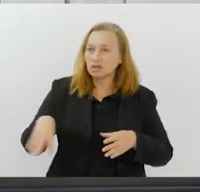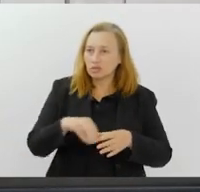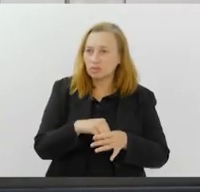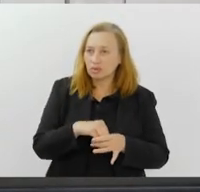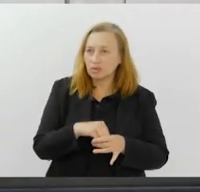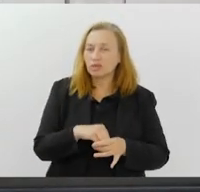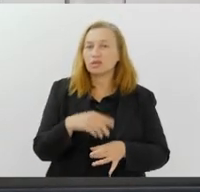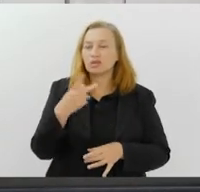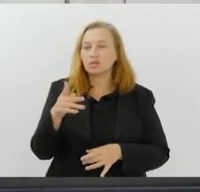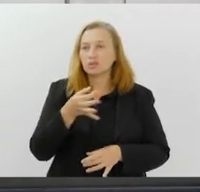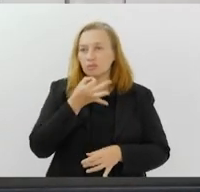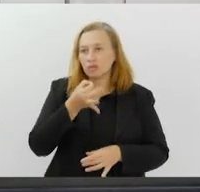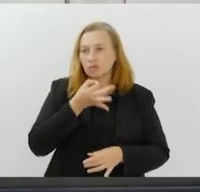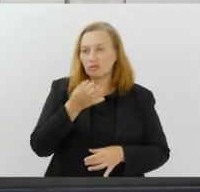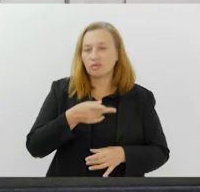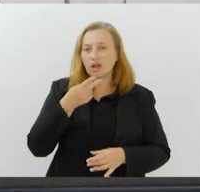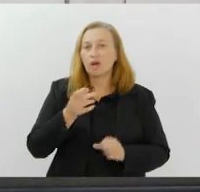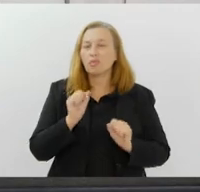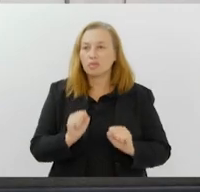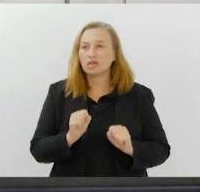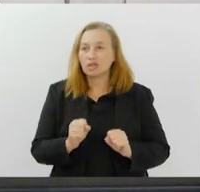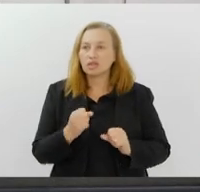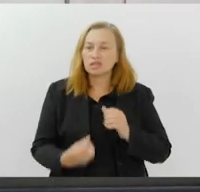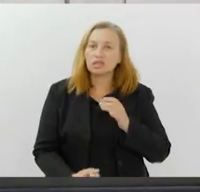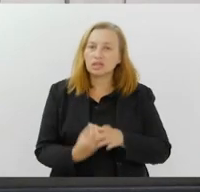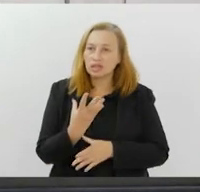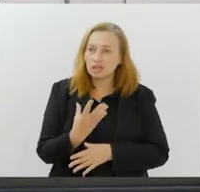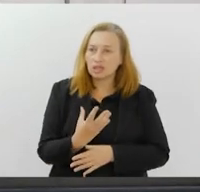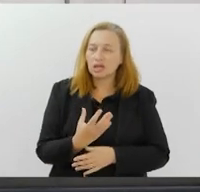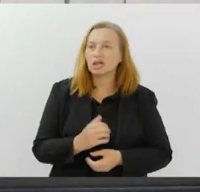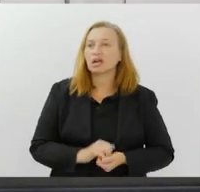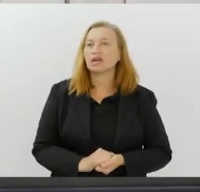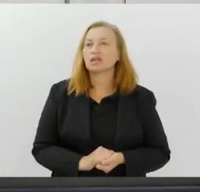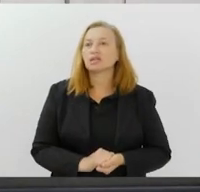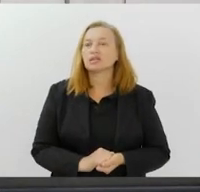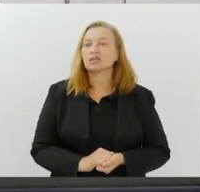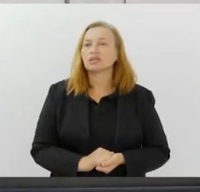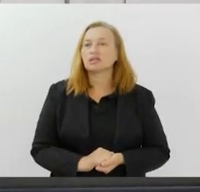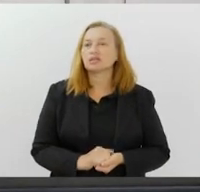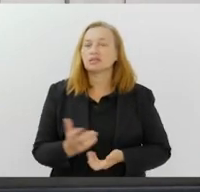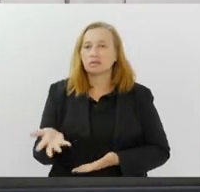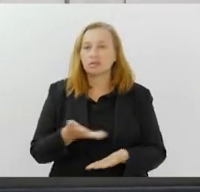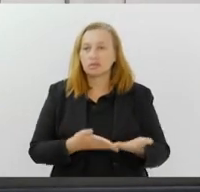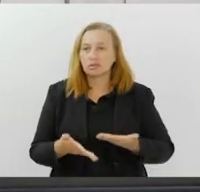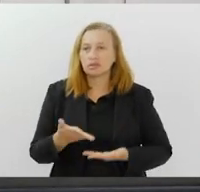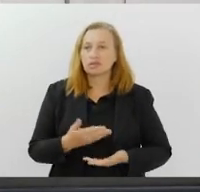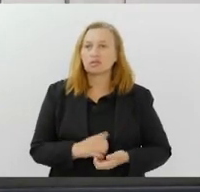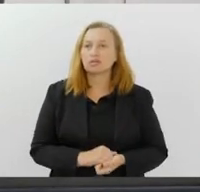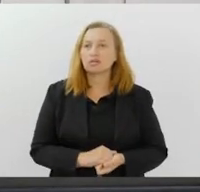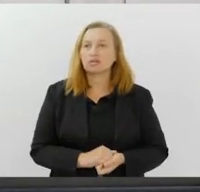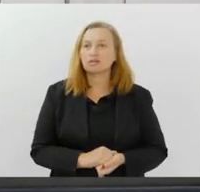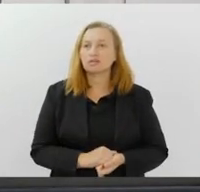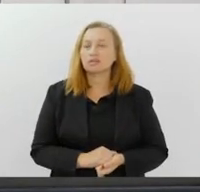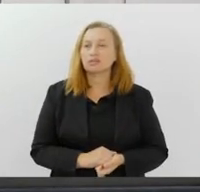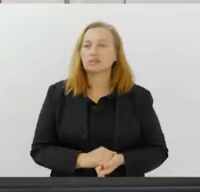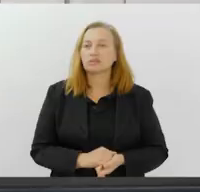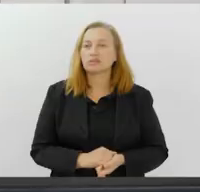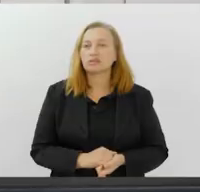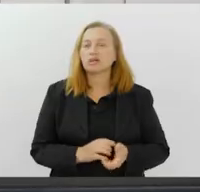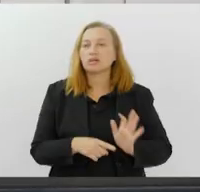a tua sugestão de dizer poderá ser criado mantido a Equidade a participação tal toal tal isso daí